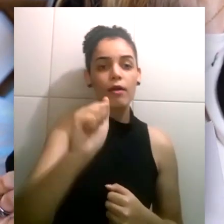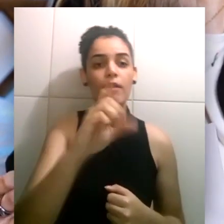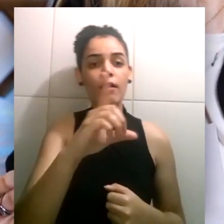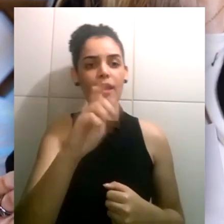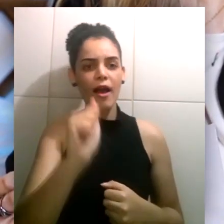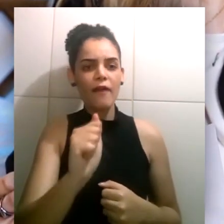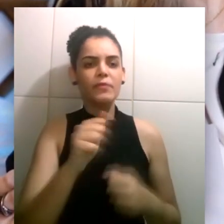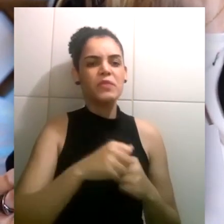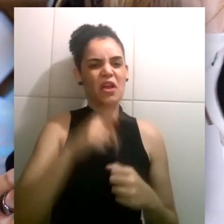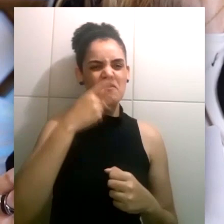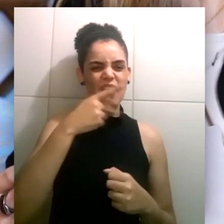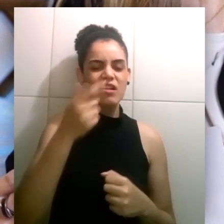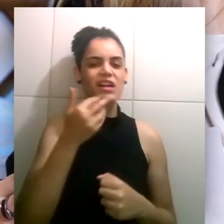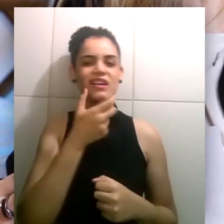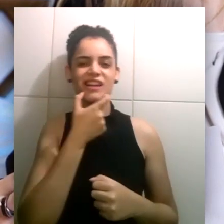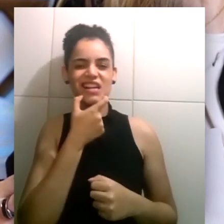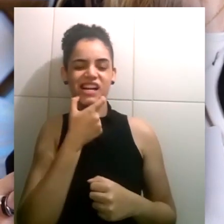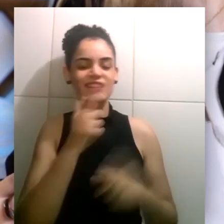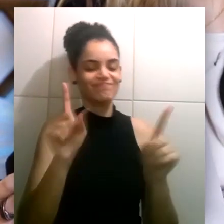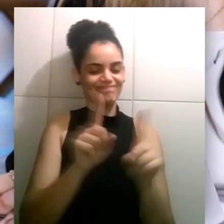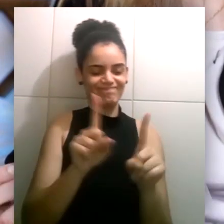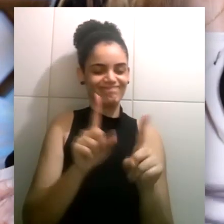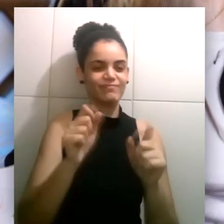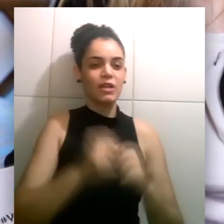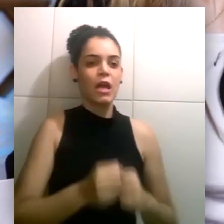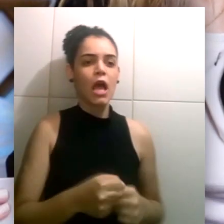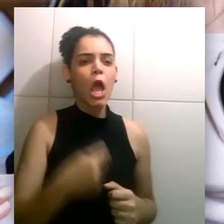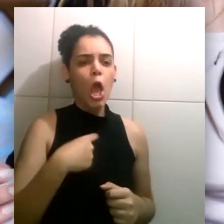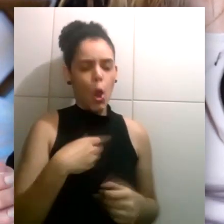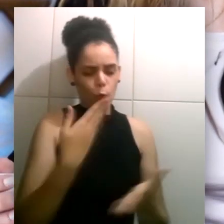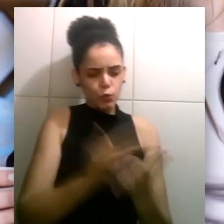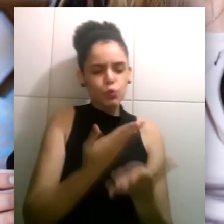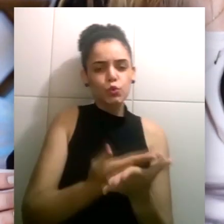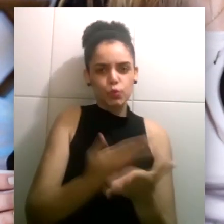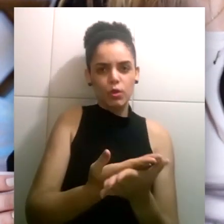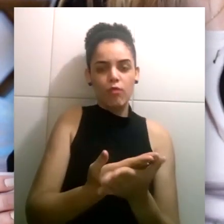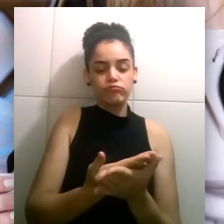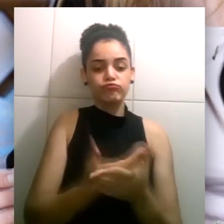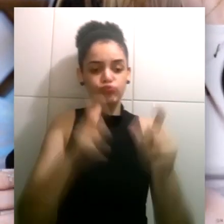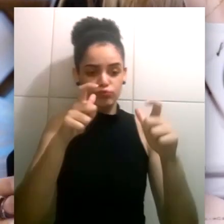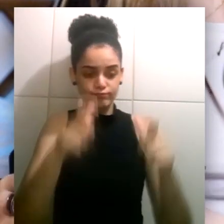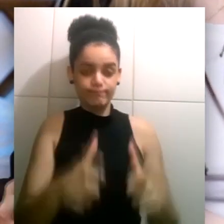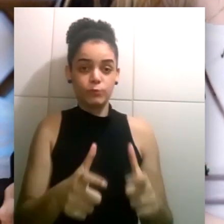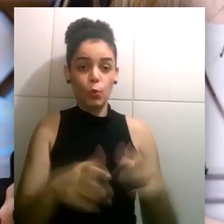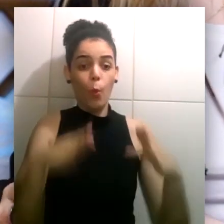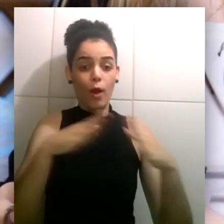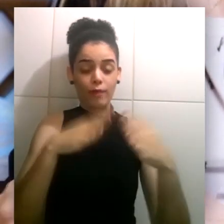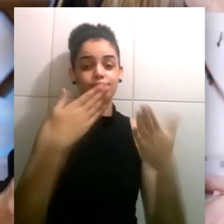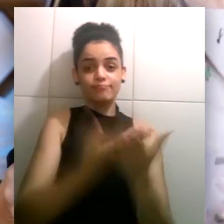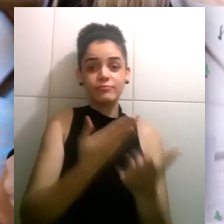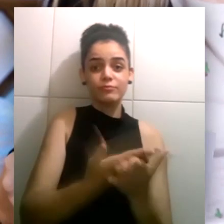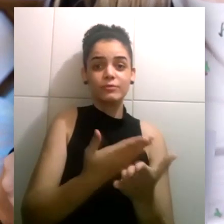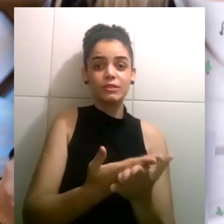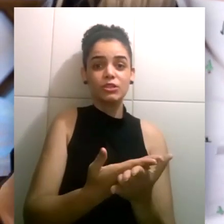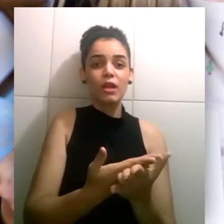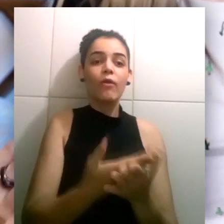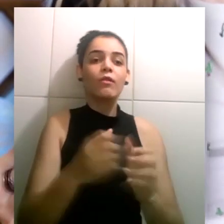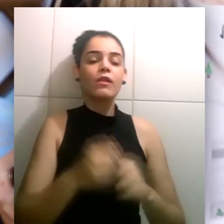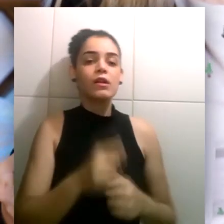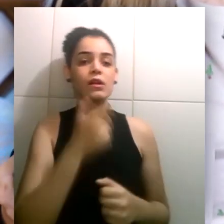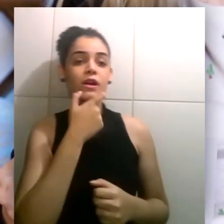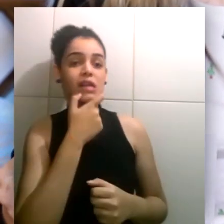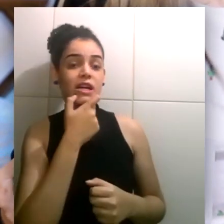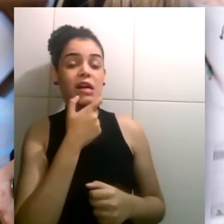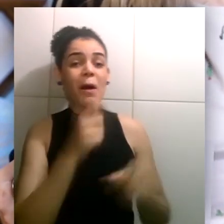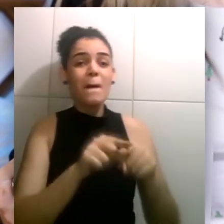não falava inglês. Eu já tinha falado inglês na infância, porque eu estudei numa escola americana na primeira série, mas depois a gente foi pra escola brasileira,